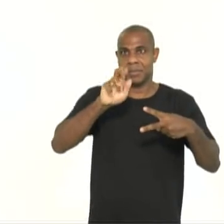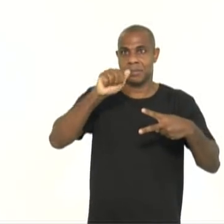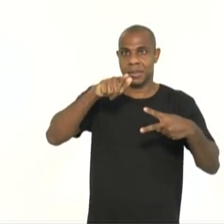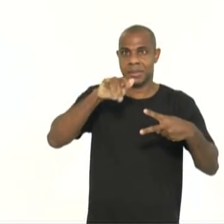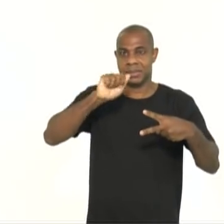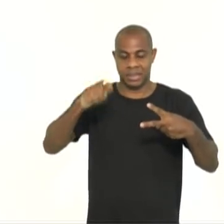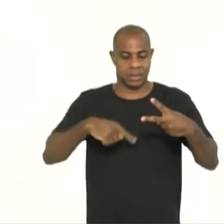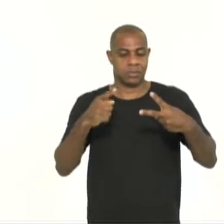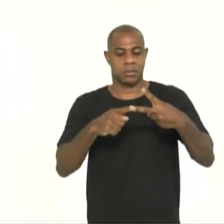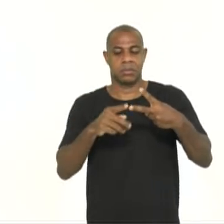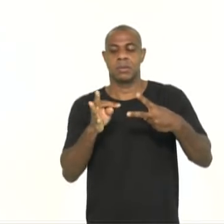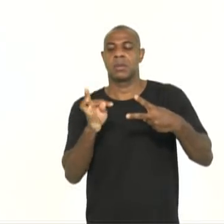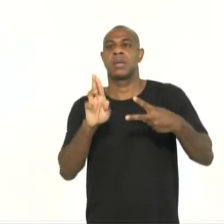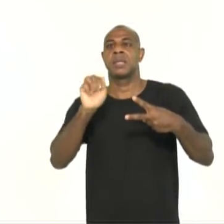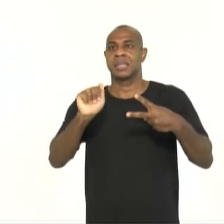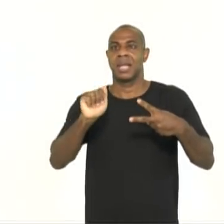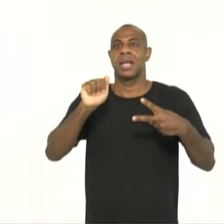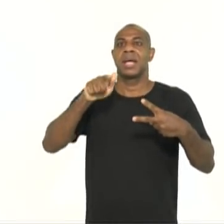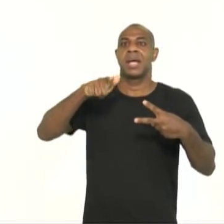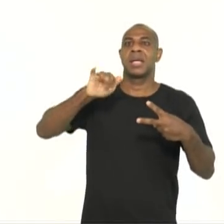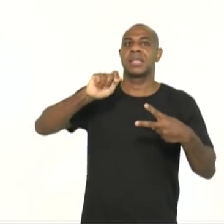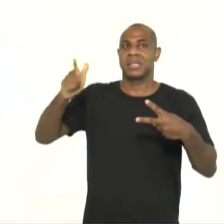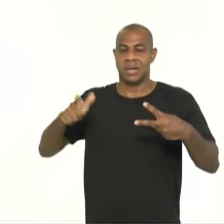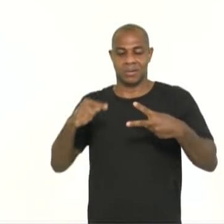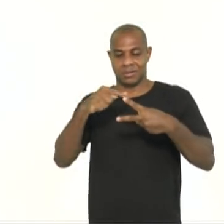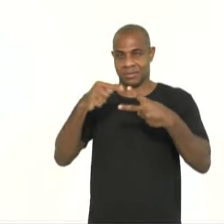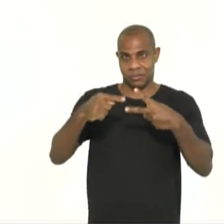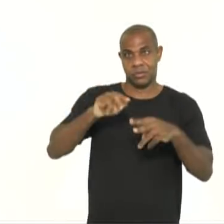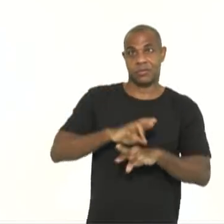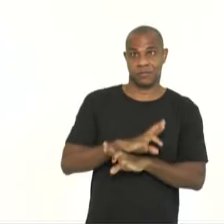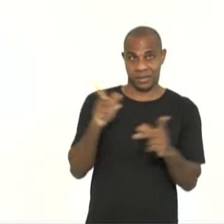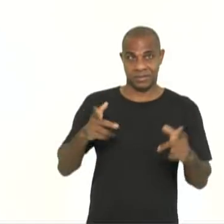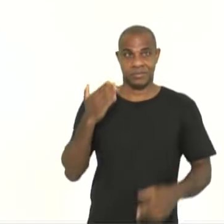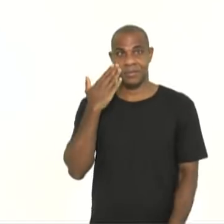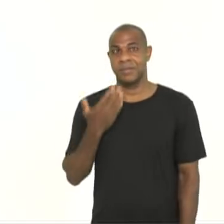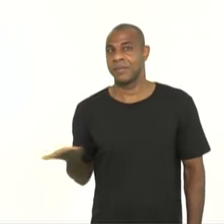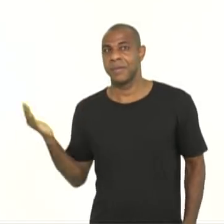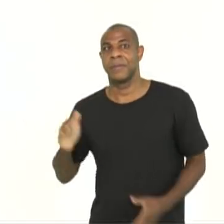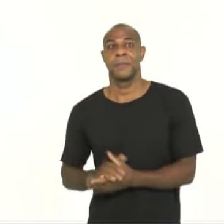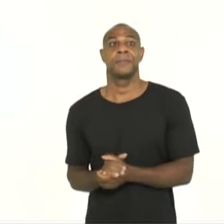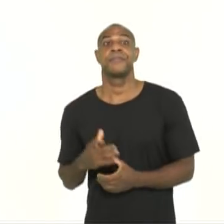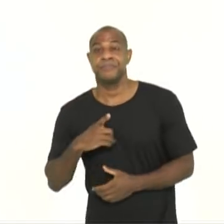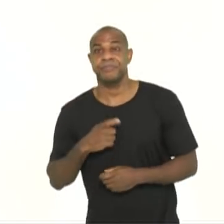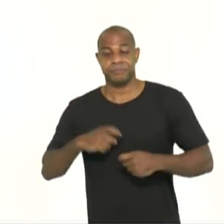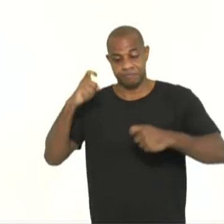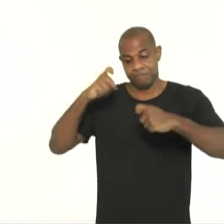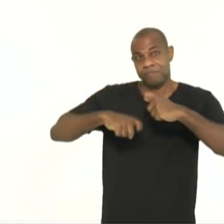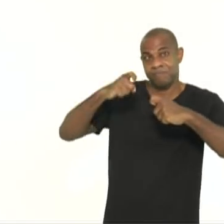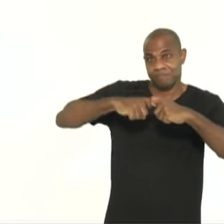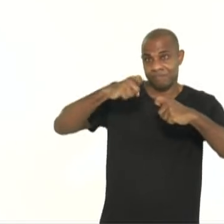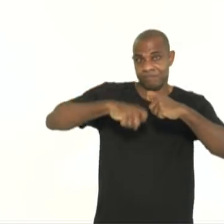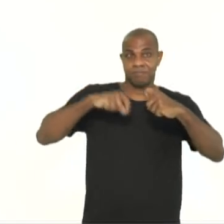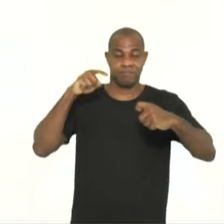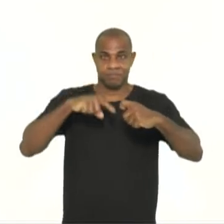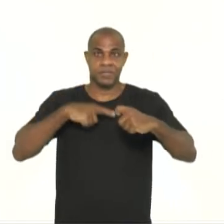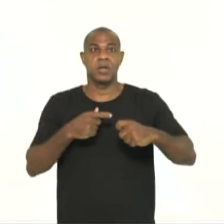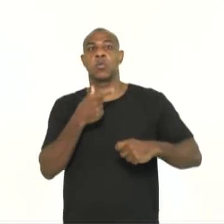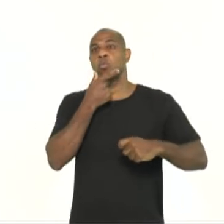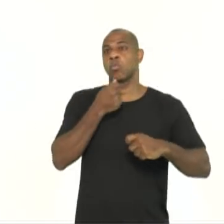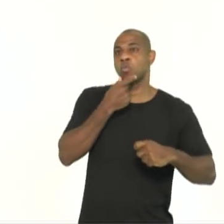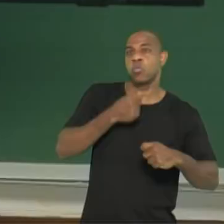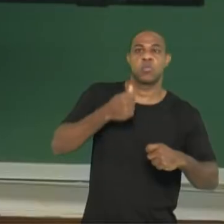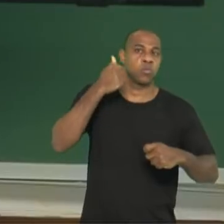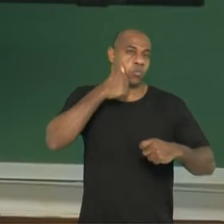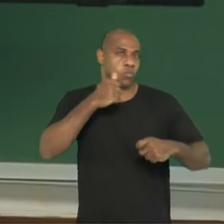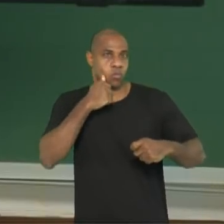A reprodução desses animais vai ser uma reprodução sexuada. Então vai ter o macho e vai ter a